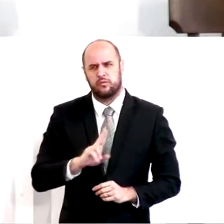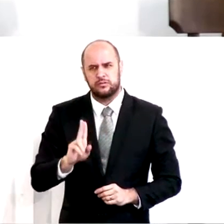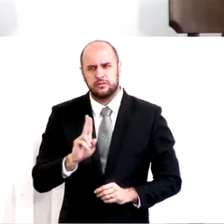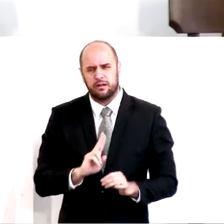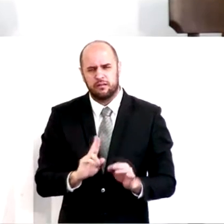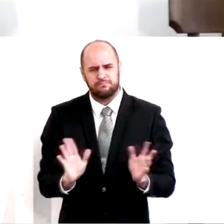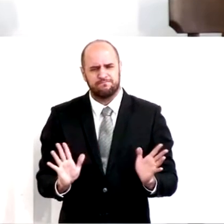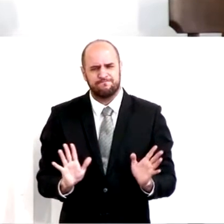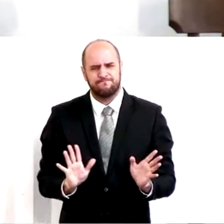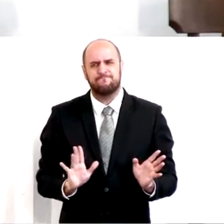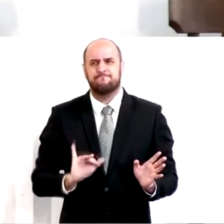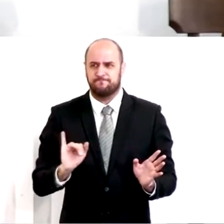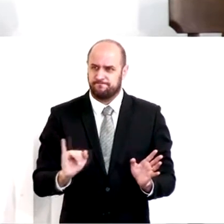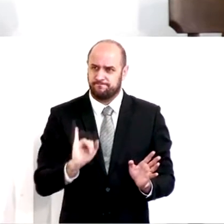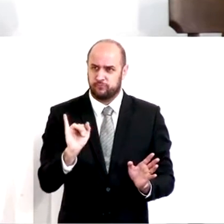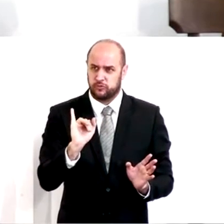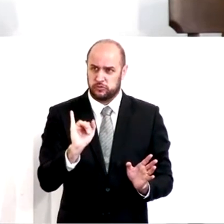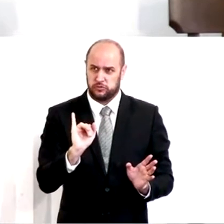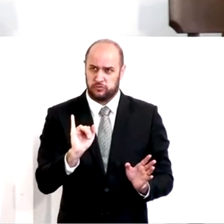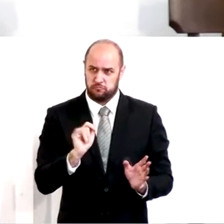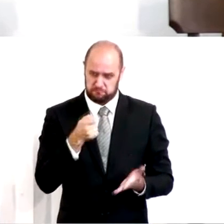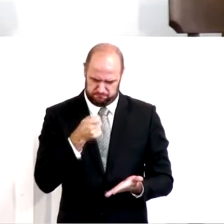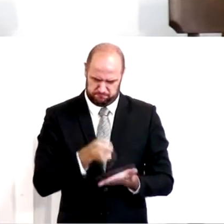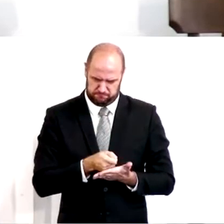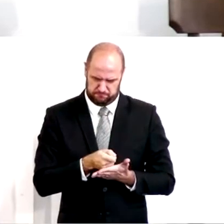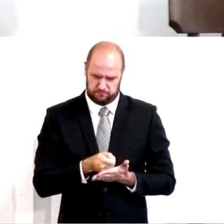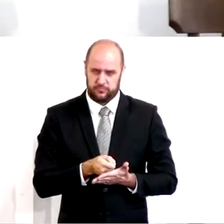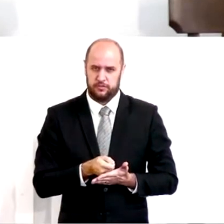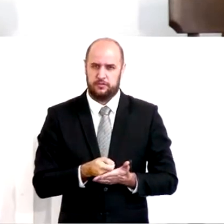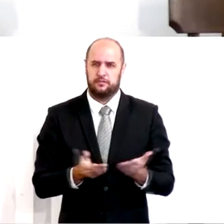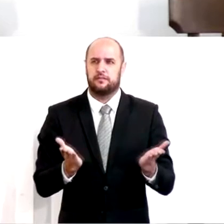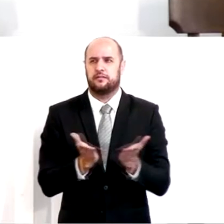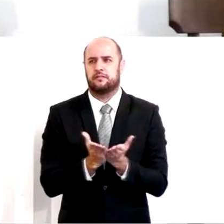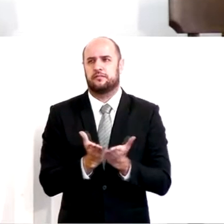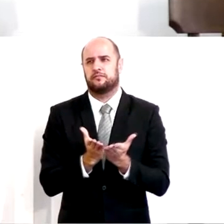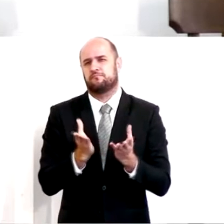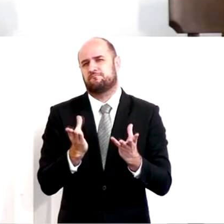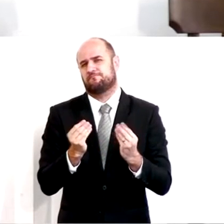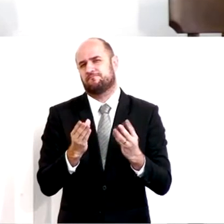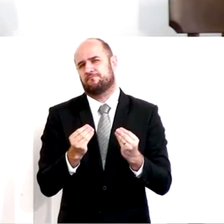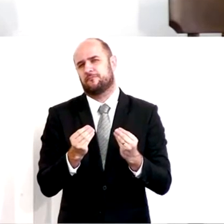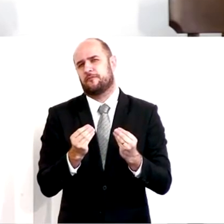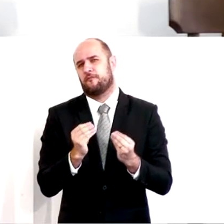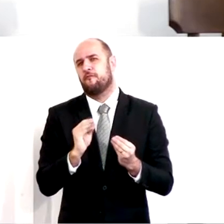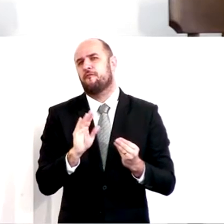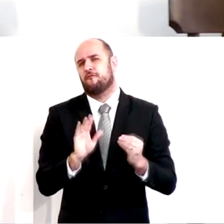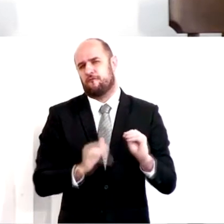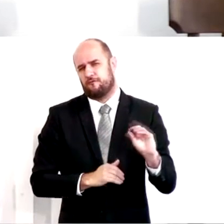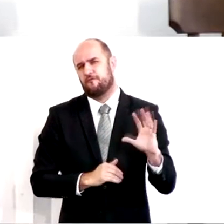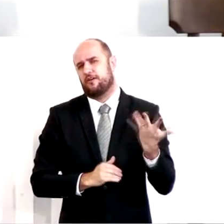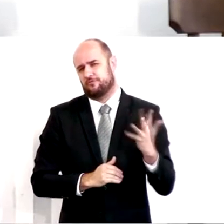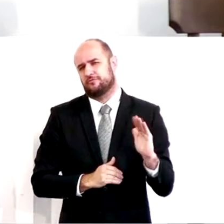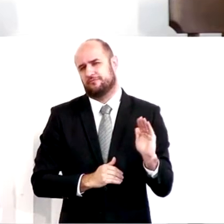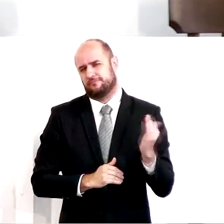muito cortante. Boa parte do cristianismo ocidental é falso. É muito